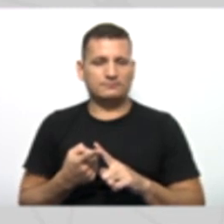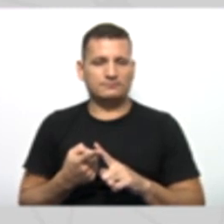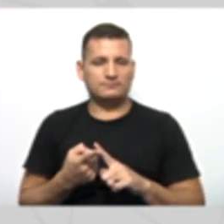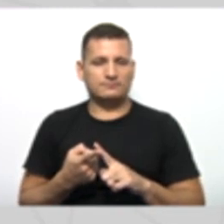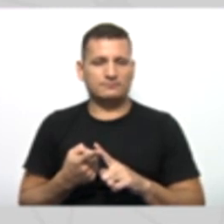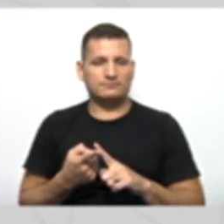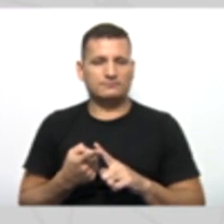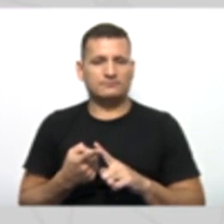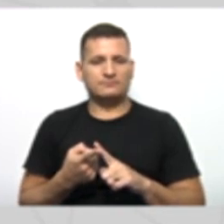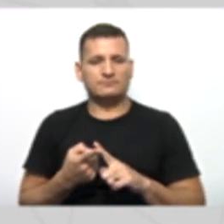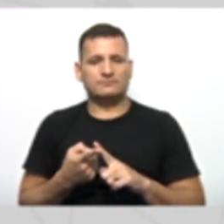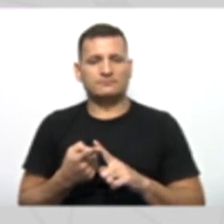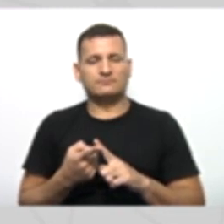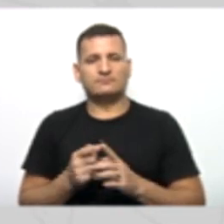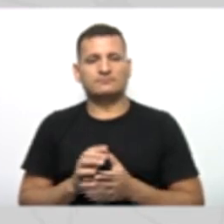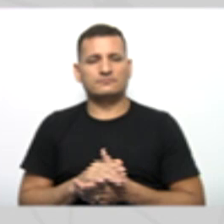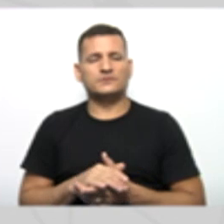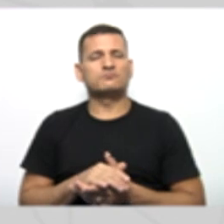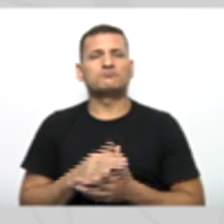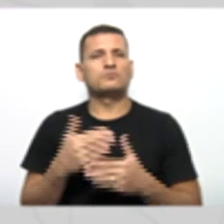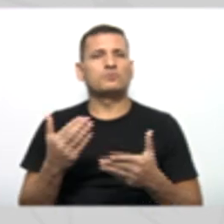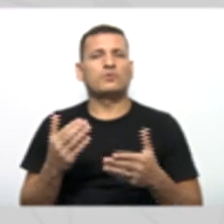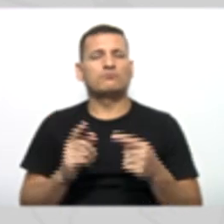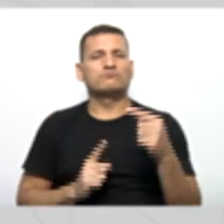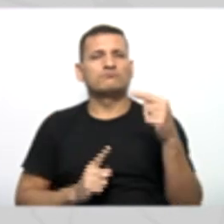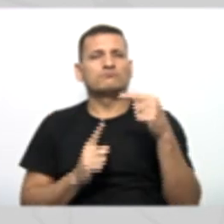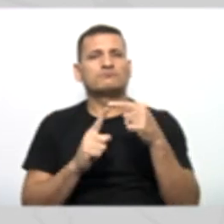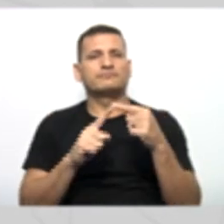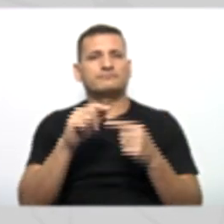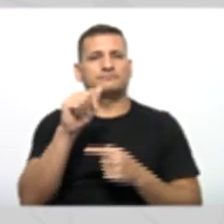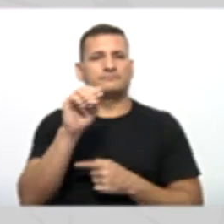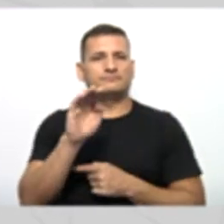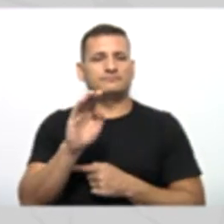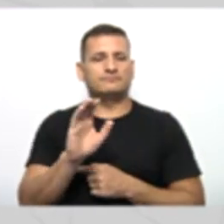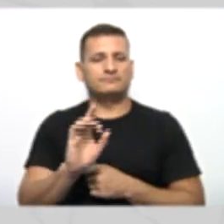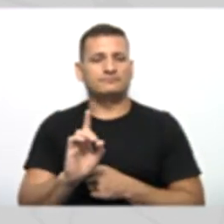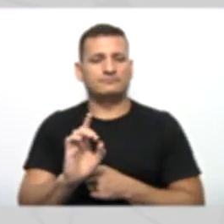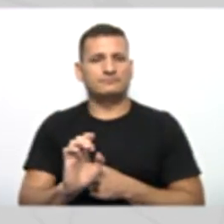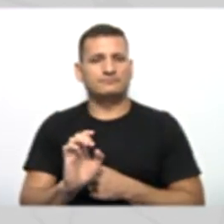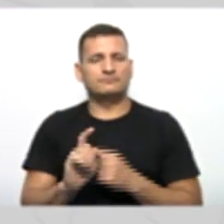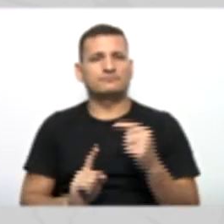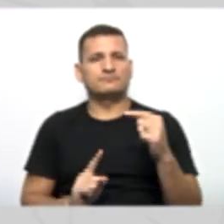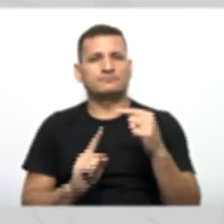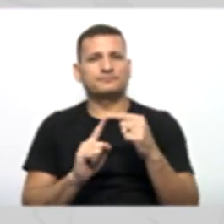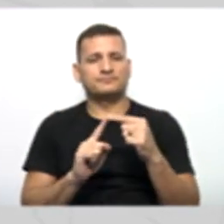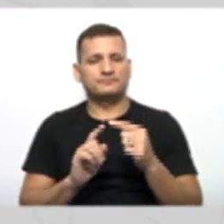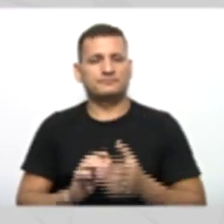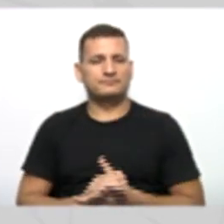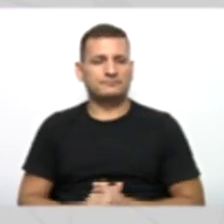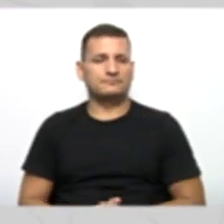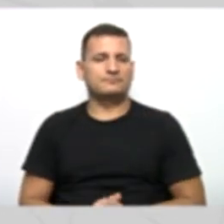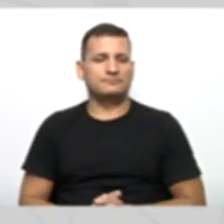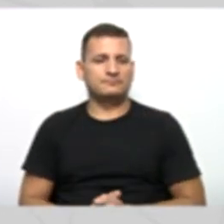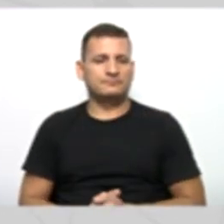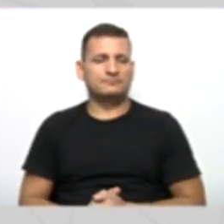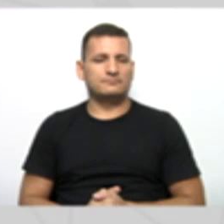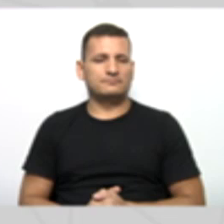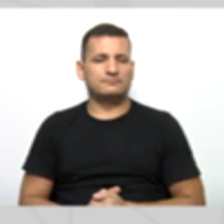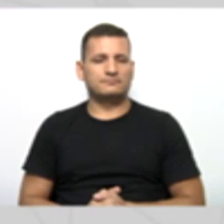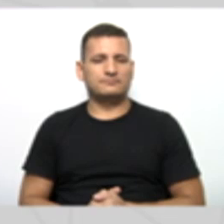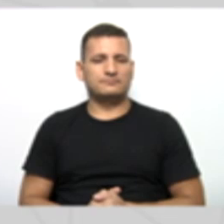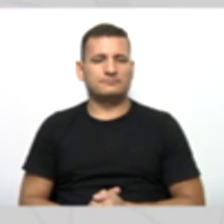organizados. E o que vocês acham que encaixaria melhor? Regras e procedimentos? É um conjunto de regras e procedimentos organizados